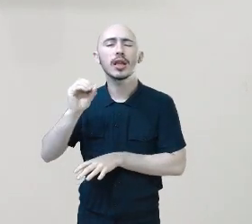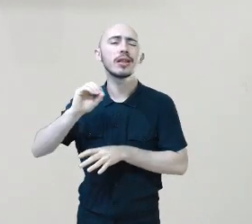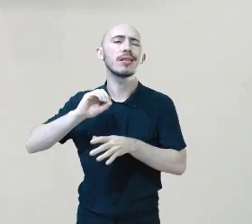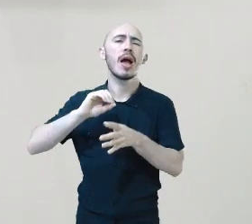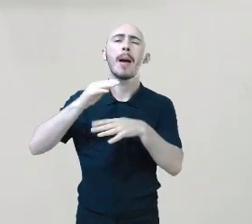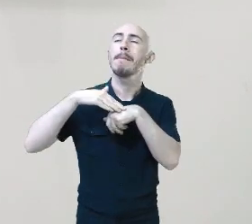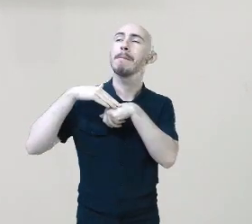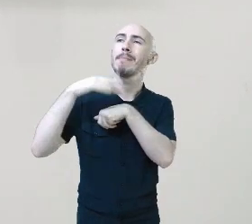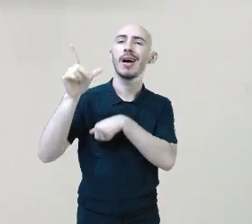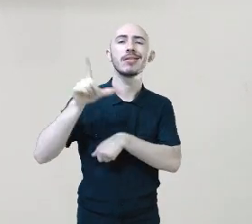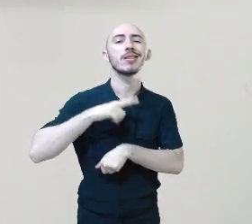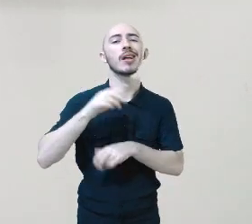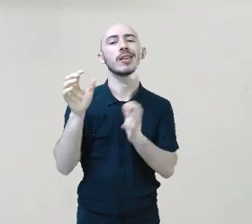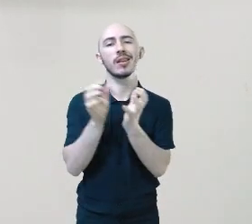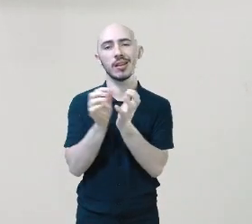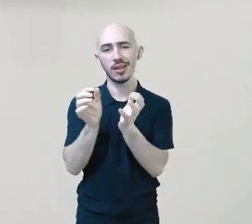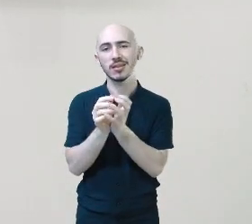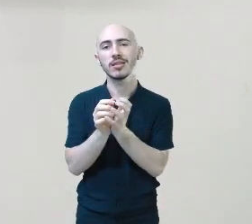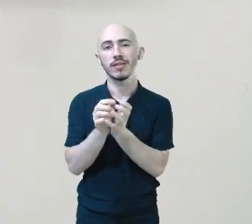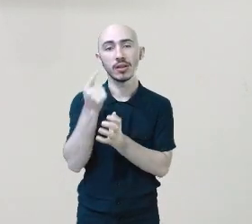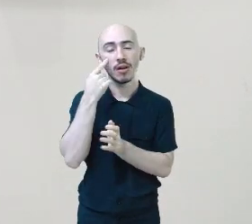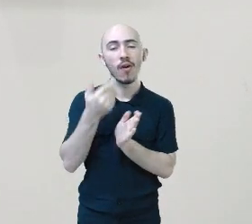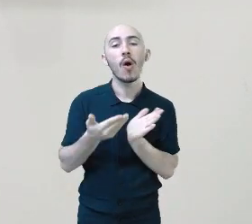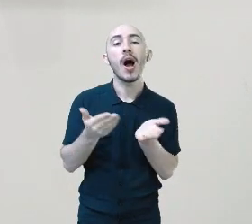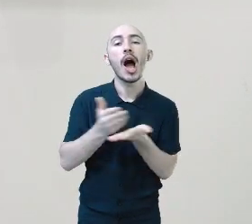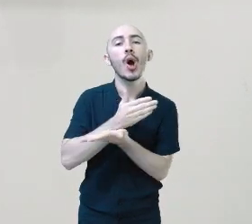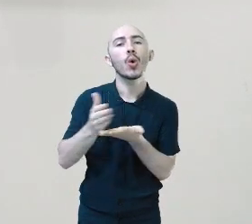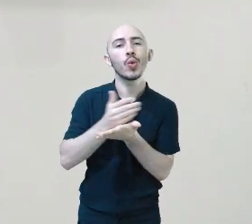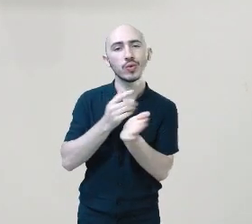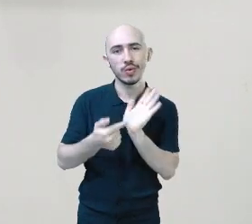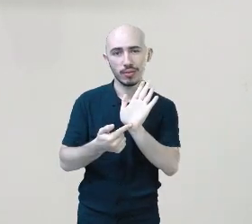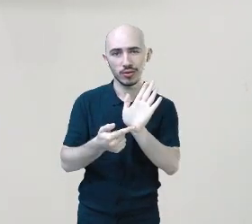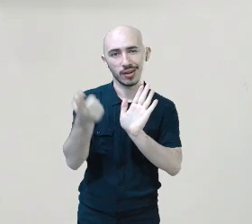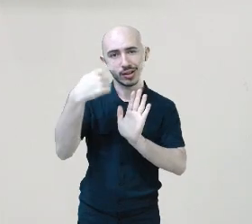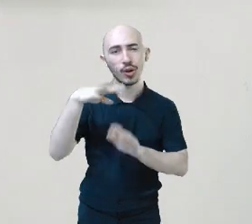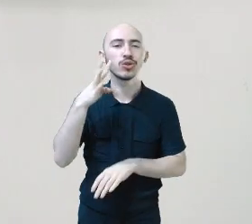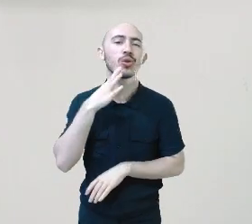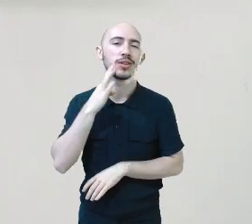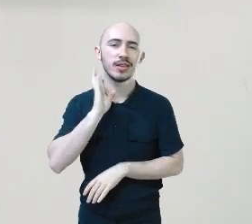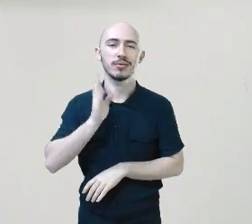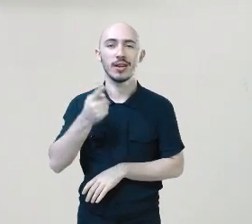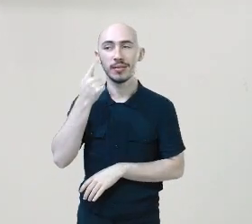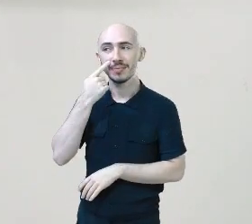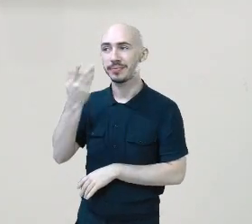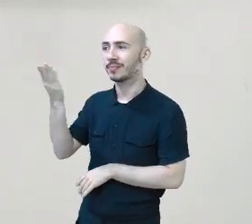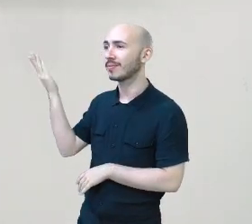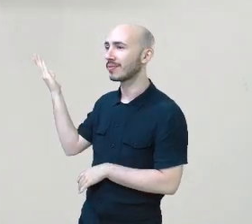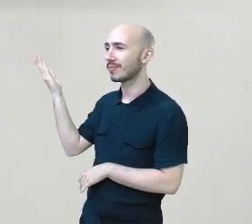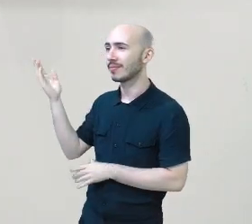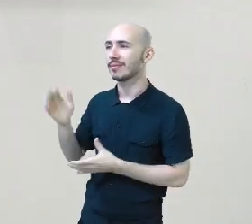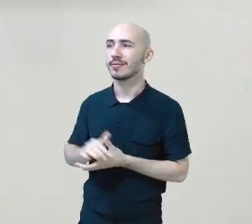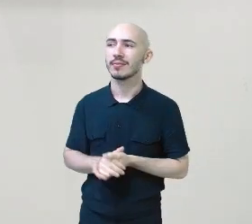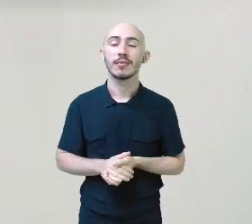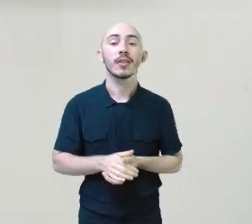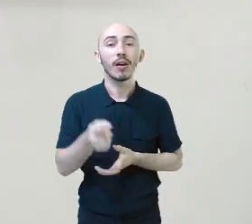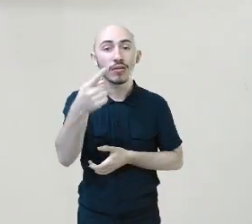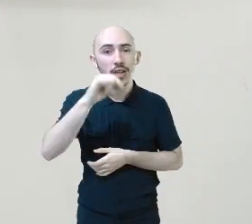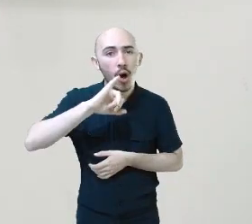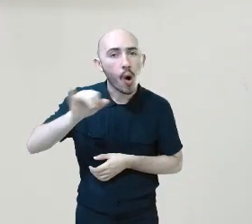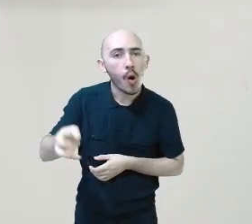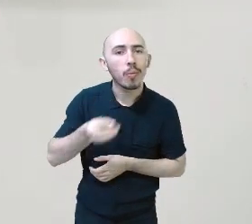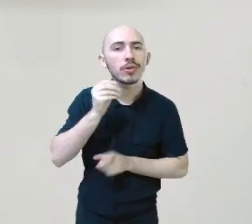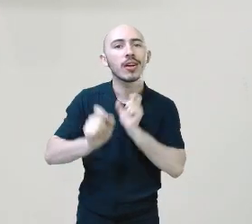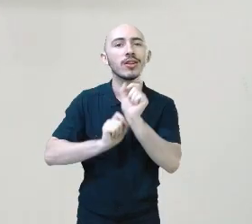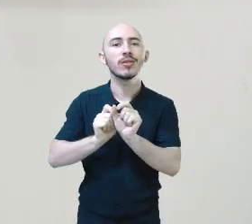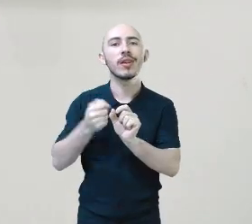na nossa cidade. E eu trouxe alguns para a gente conhecer, alguns conhecidos nossos. Bom, quem já teve a oportunidade